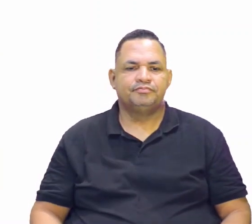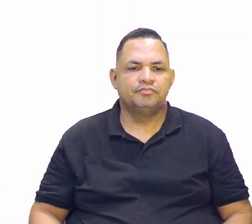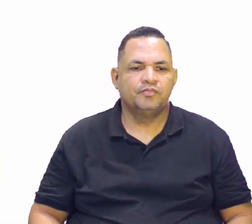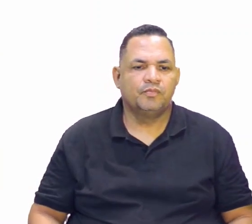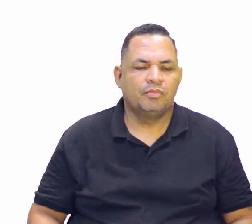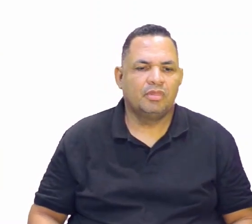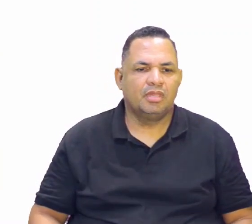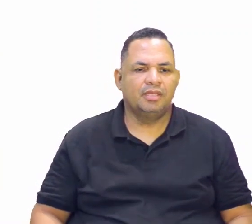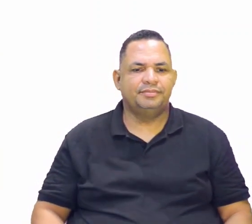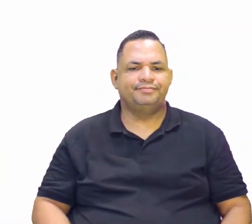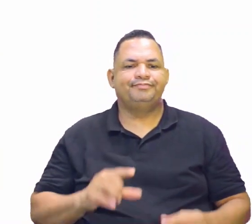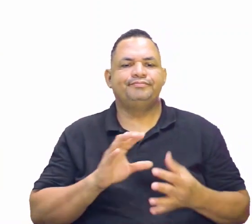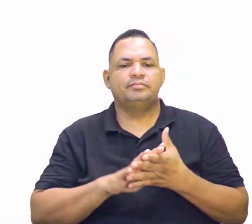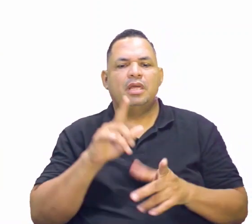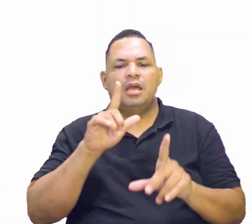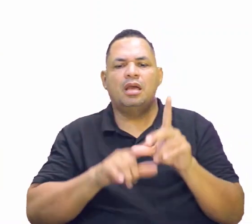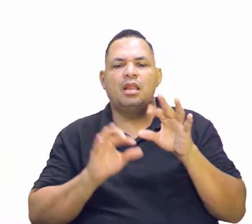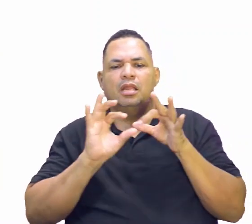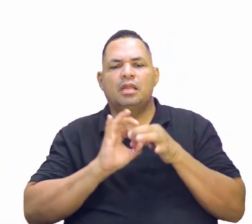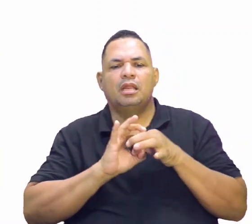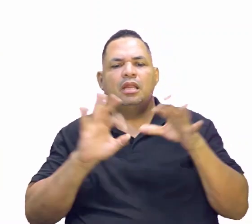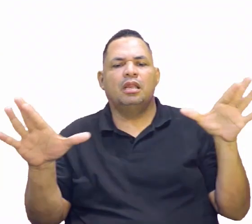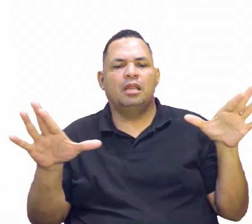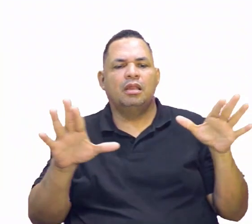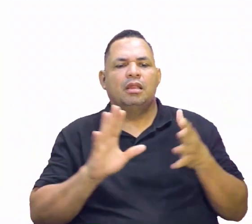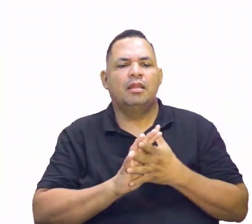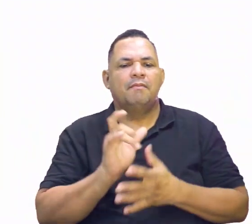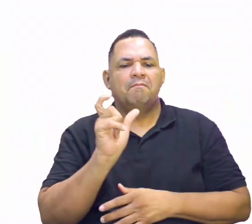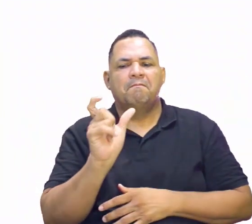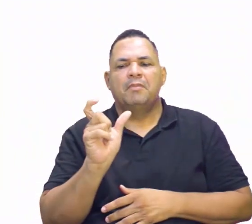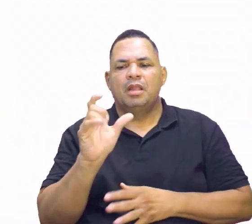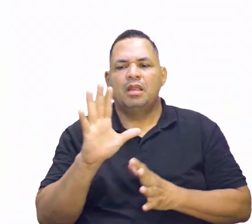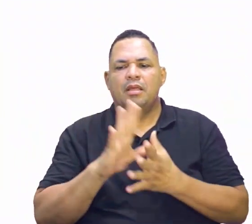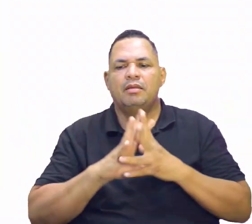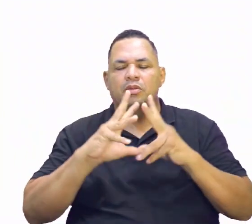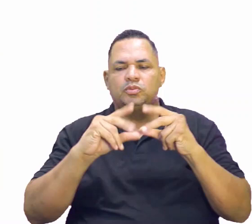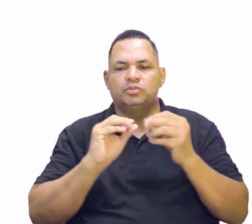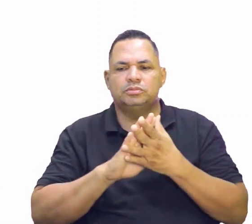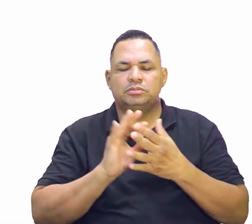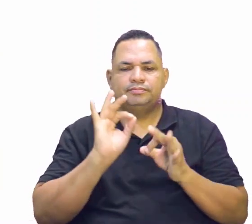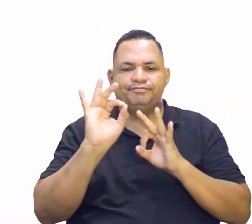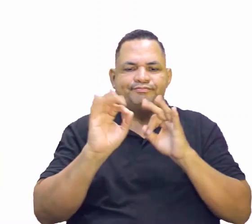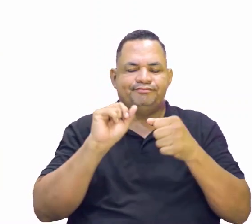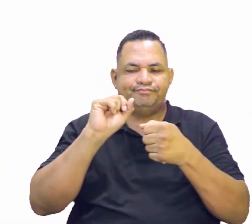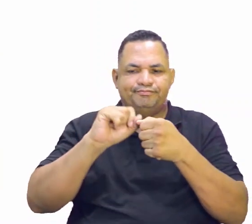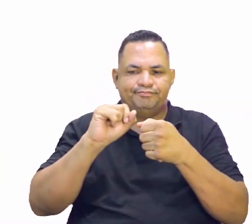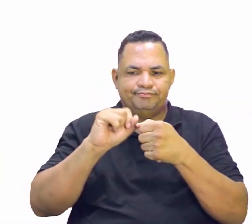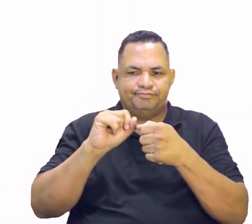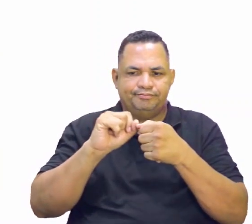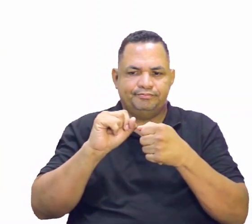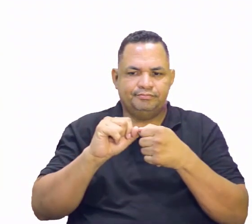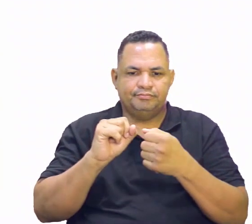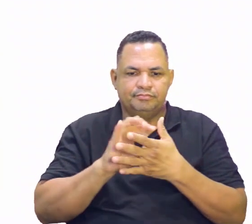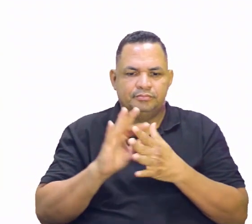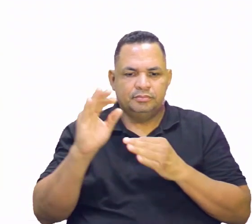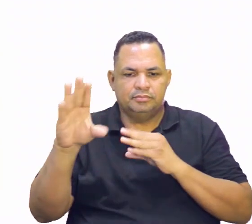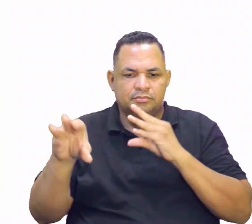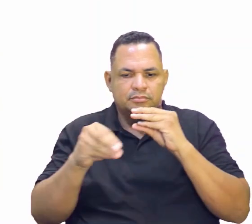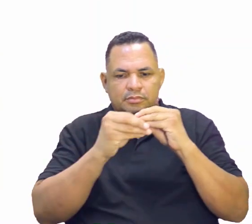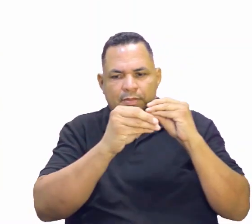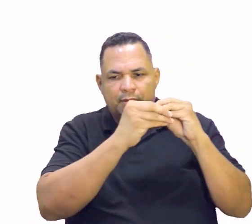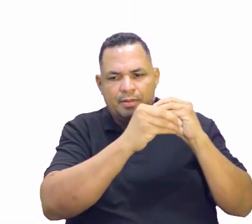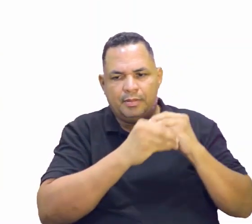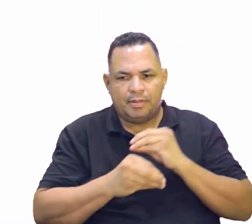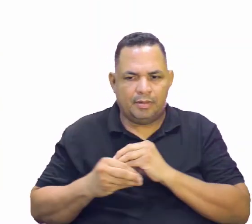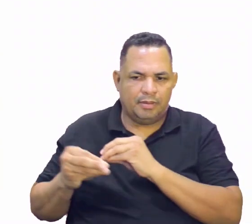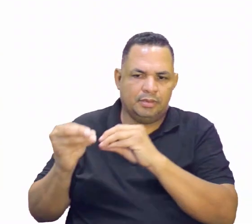letras soltas, outras palavras completas, e vai fazendo, vai encaixando,